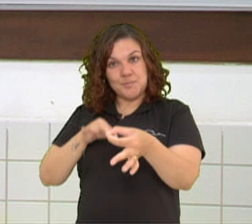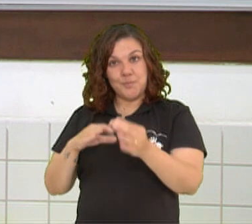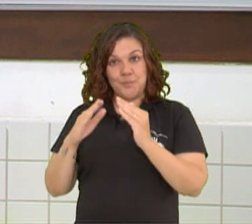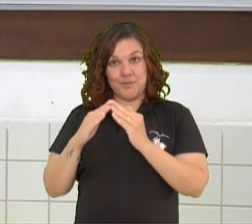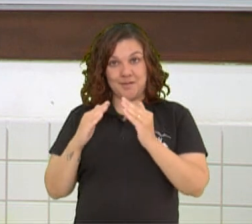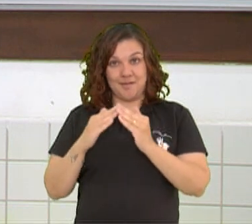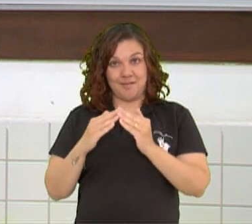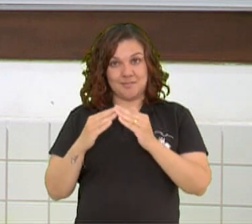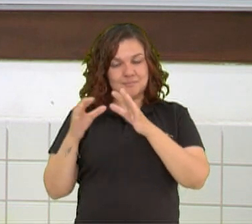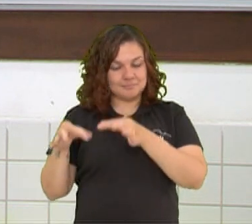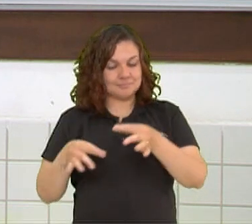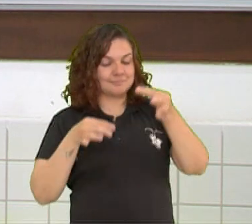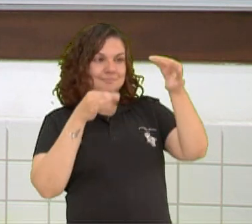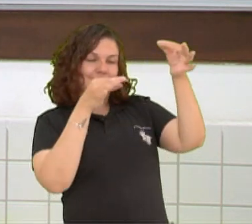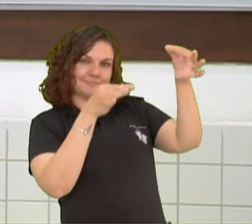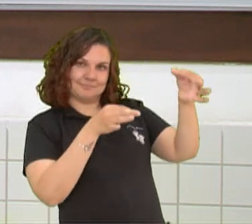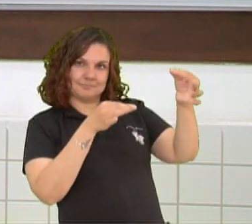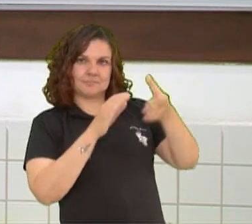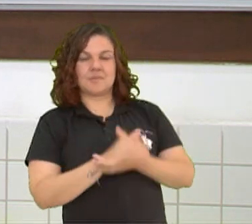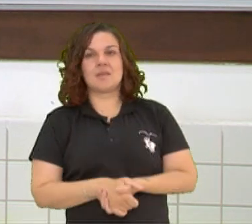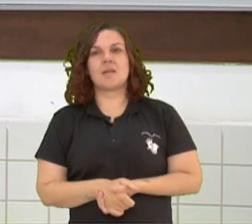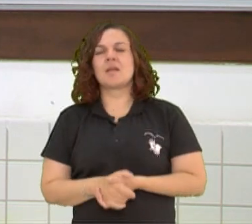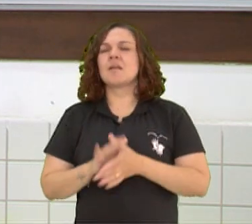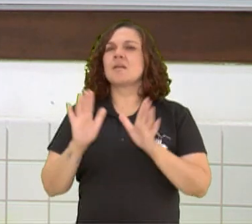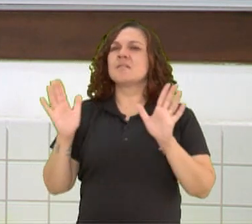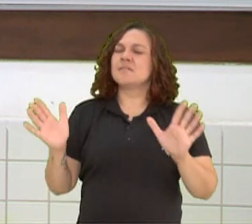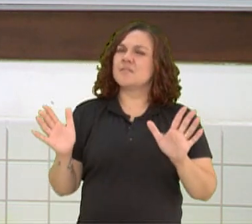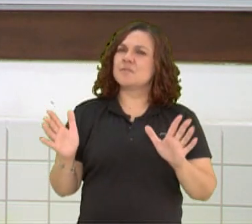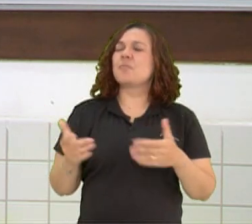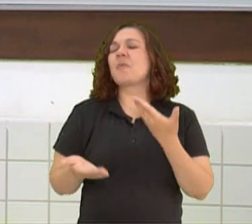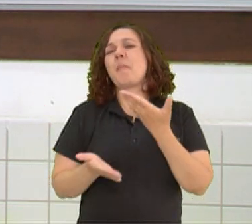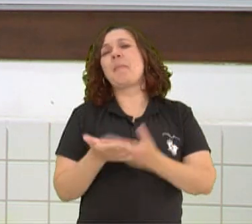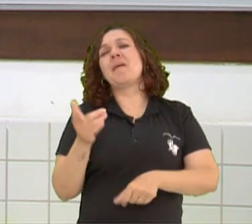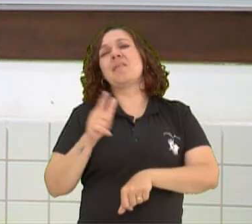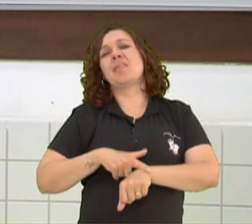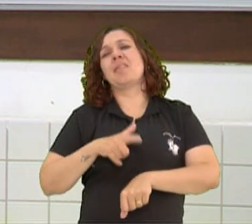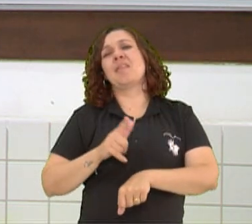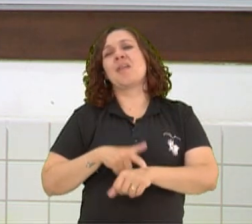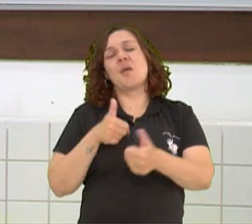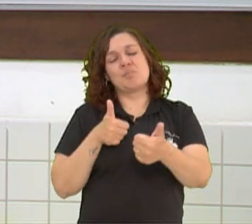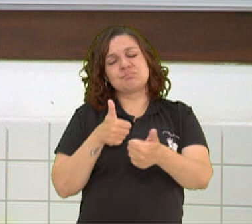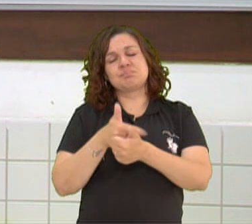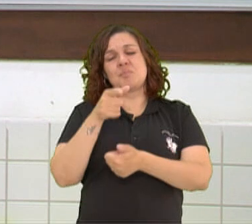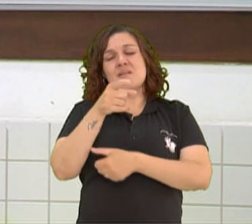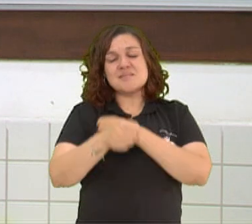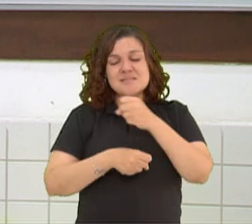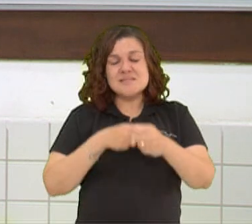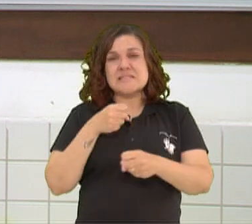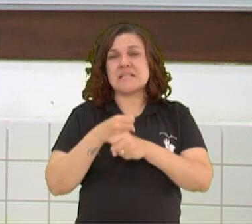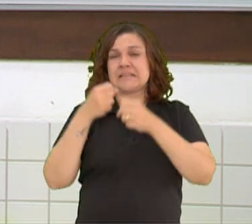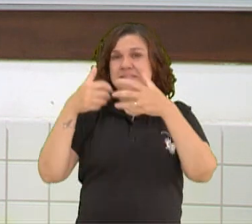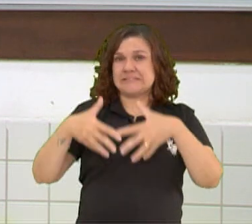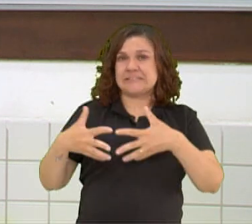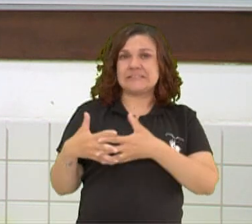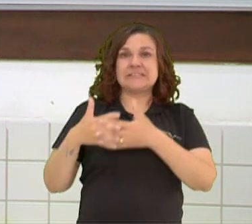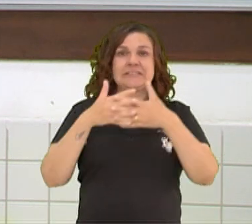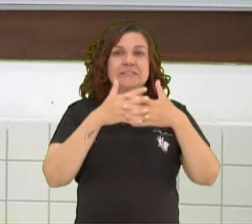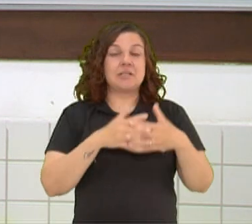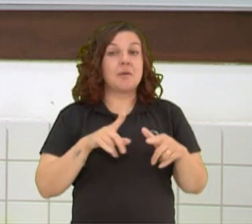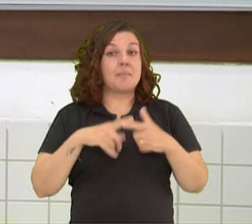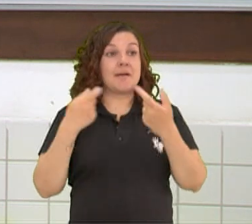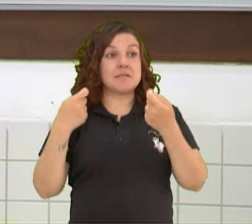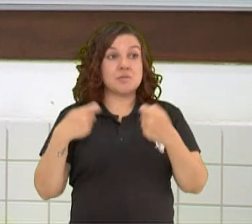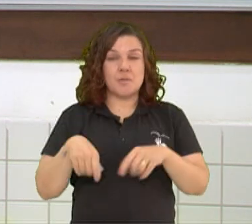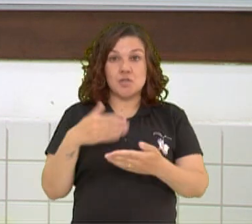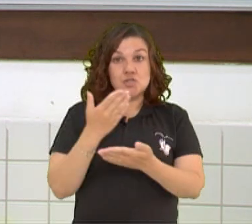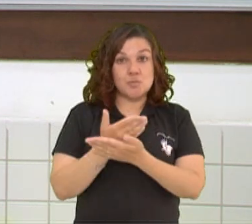casa e devolve lá. Gente, não tem bobeira, falta tão pouco aí, né? É um ano bem atípico, mas temos que manter os